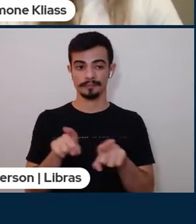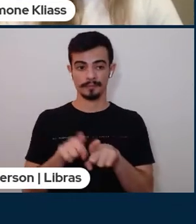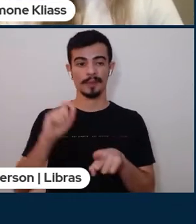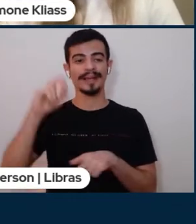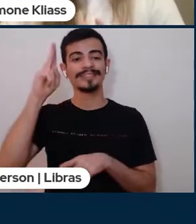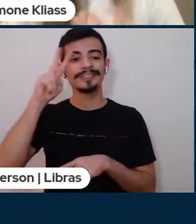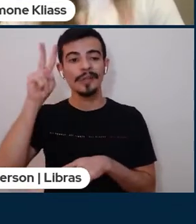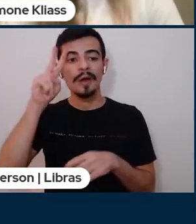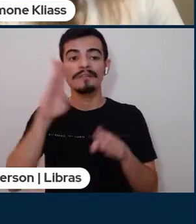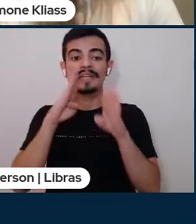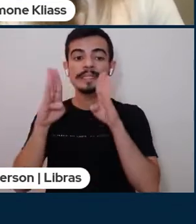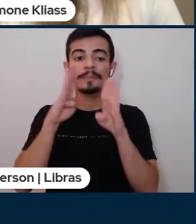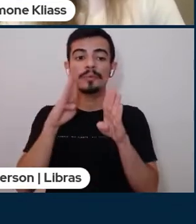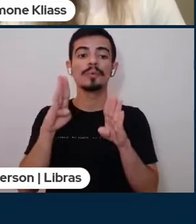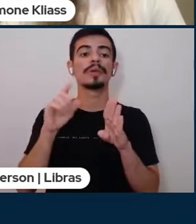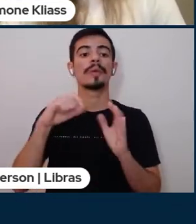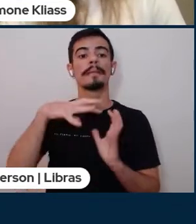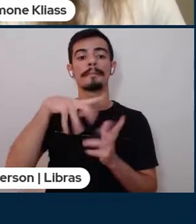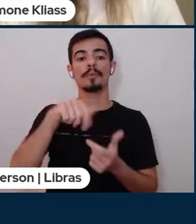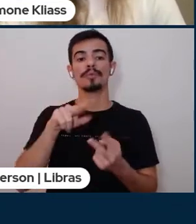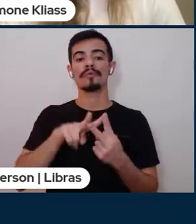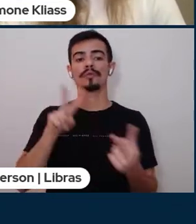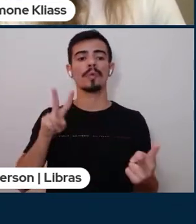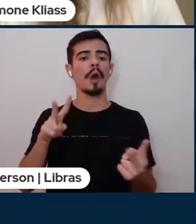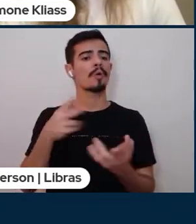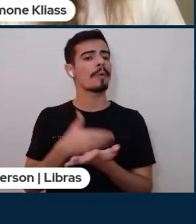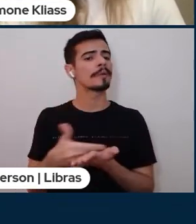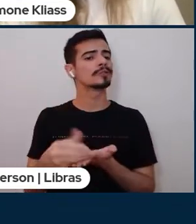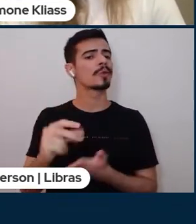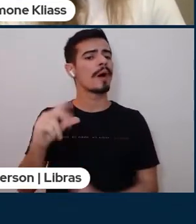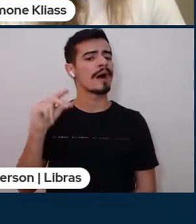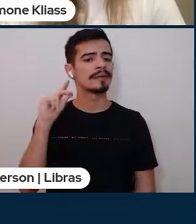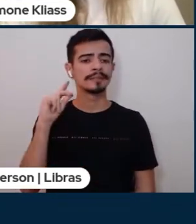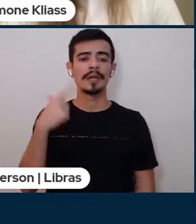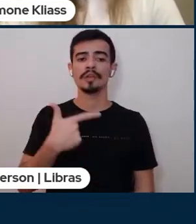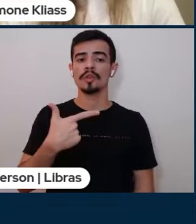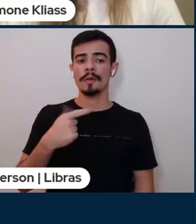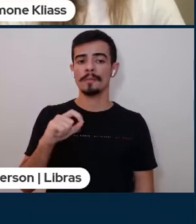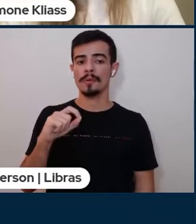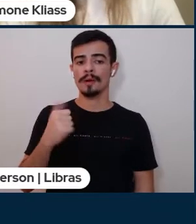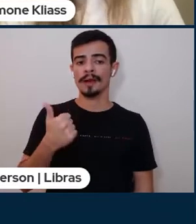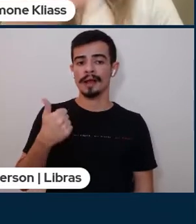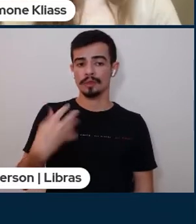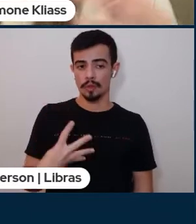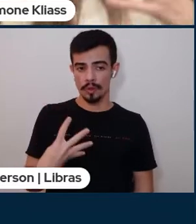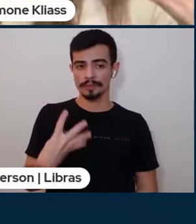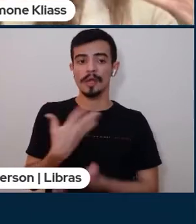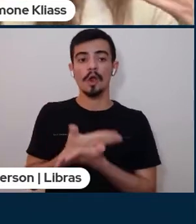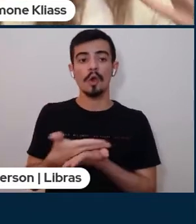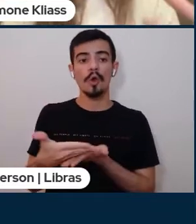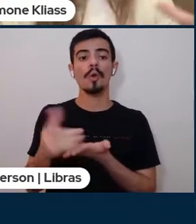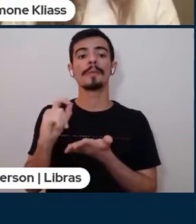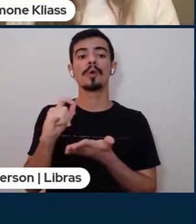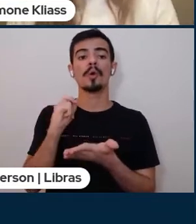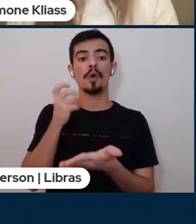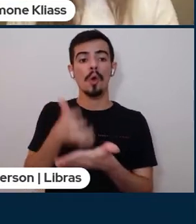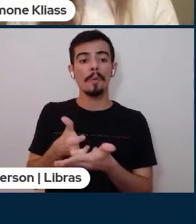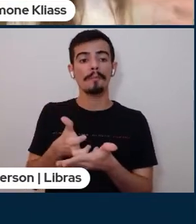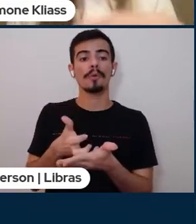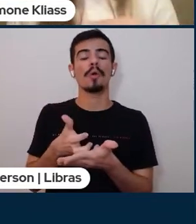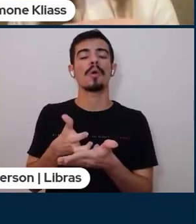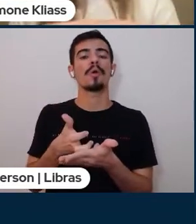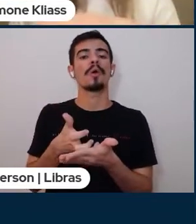comuns virtuais começou muito antes em 2014 quando eles compraram empresa óculos que produzirá óculos de realidade